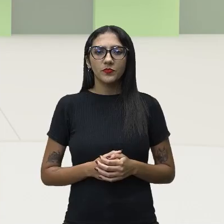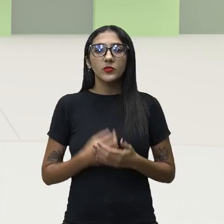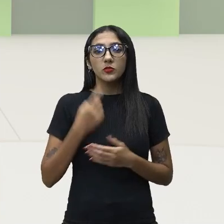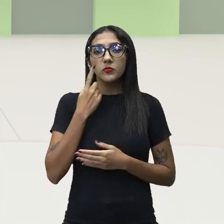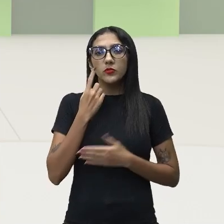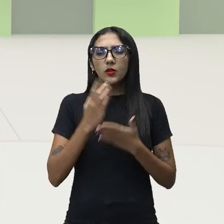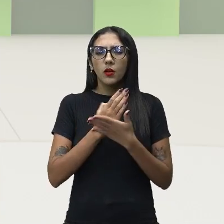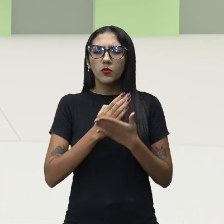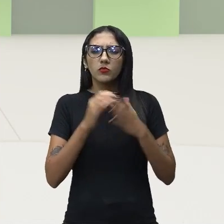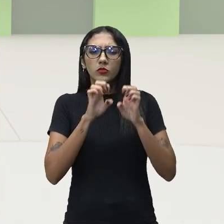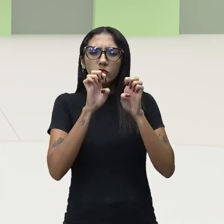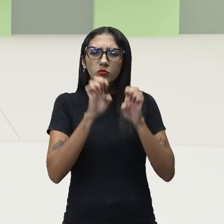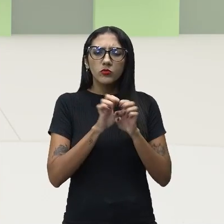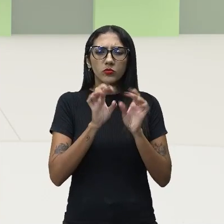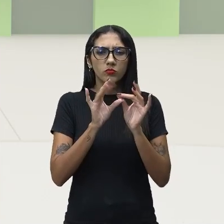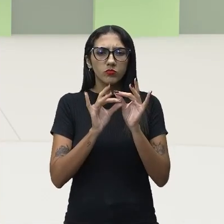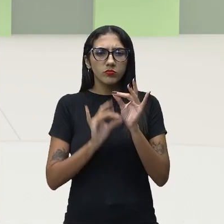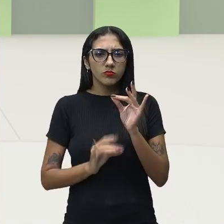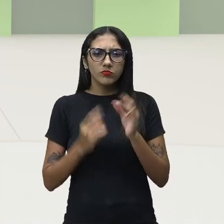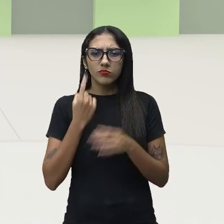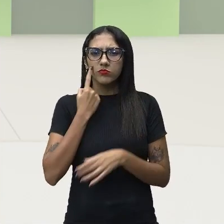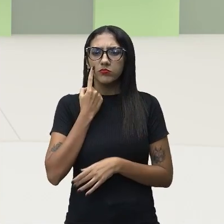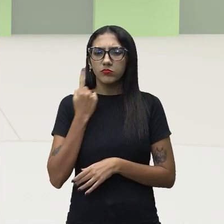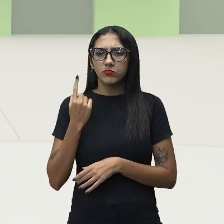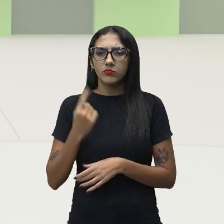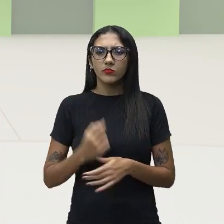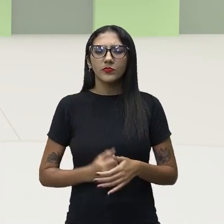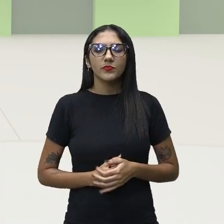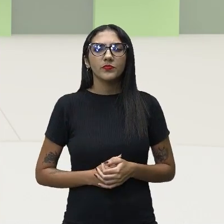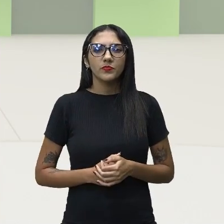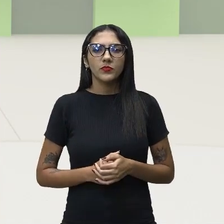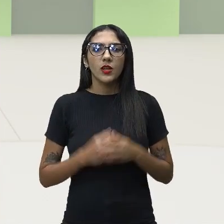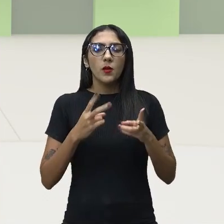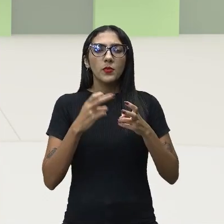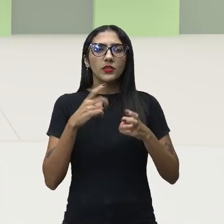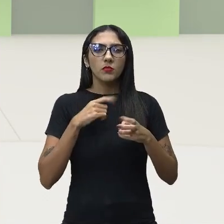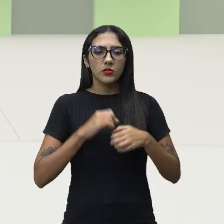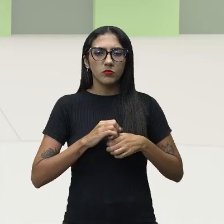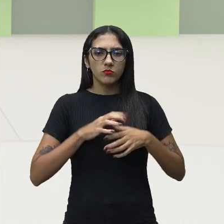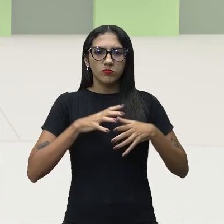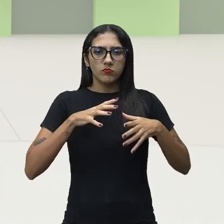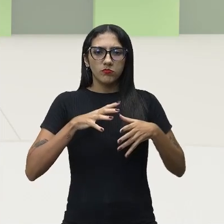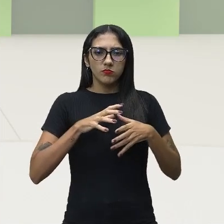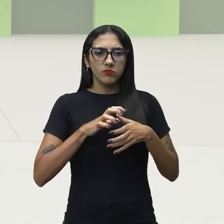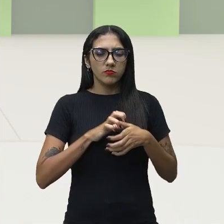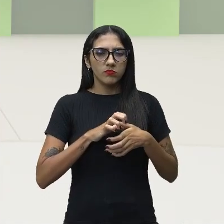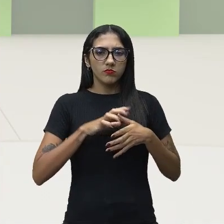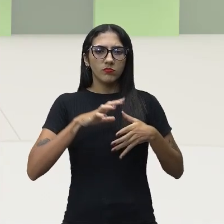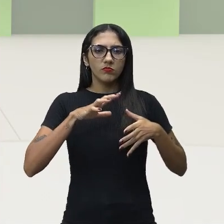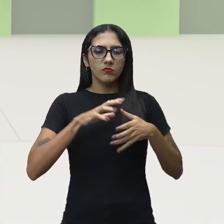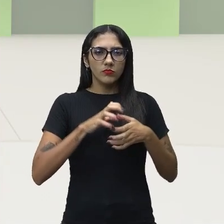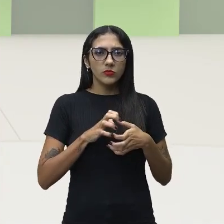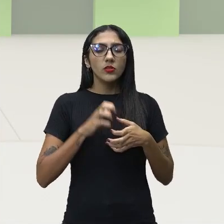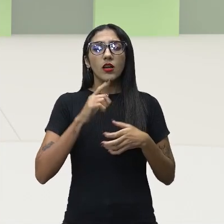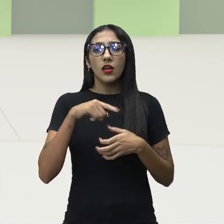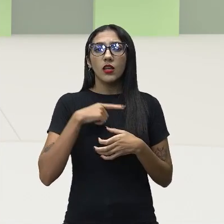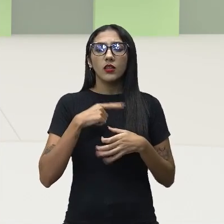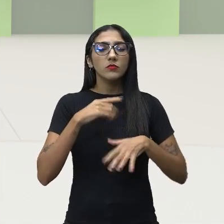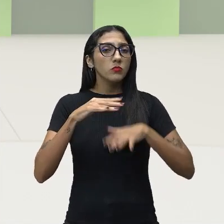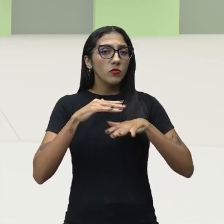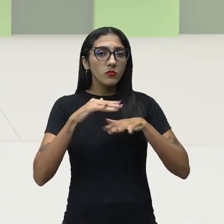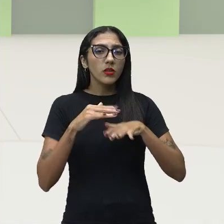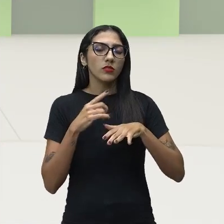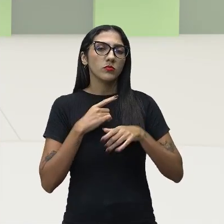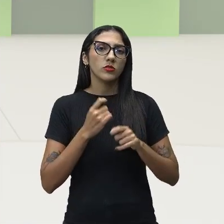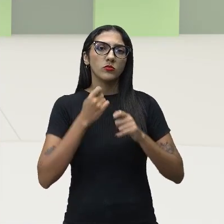algumas estruturas, né, que estão sendo mostradas. Você observa que essa pulsação aí, essas contrações, são movimentos para